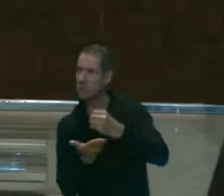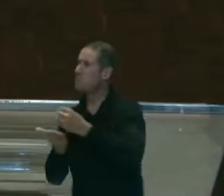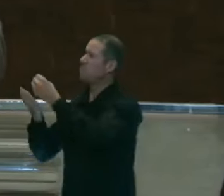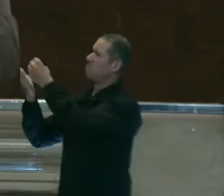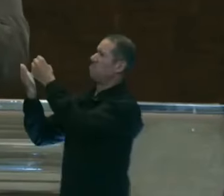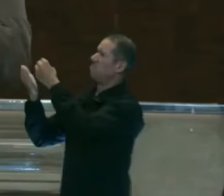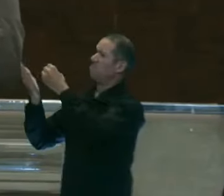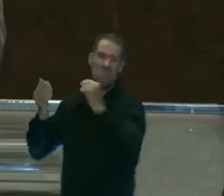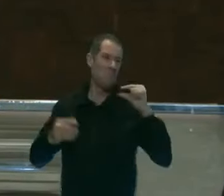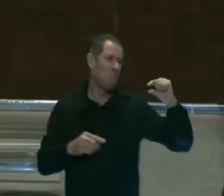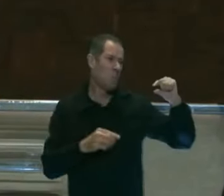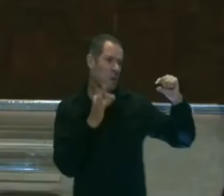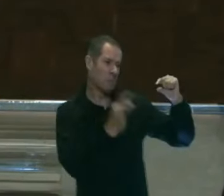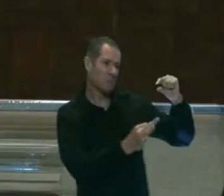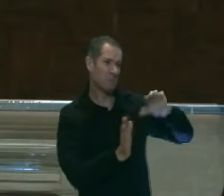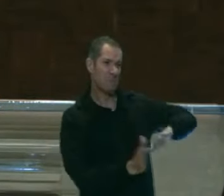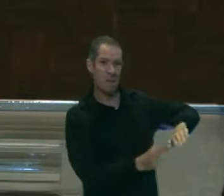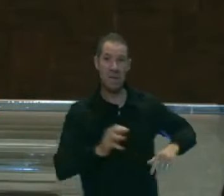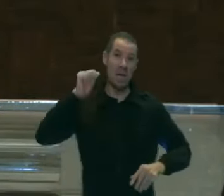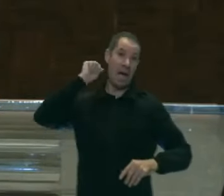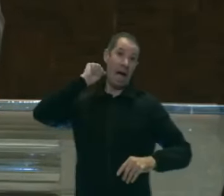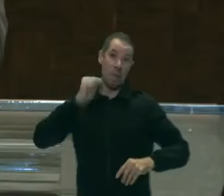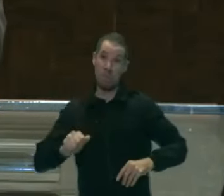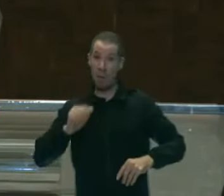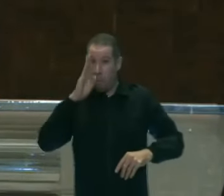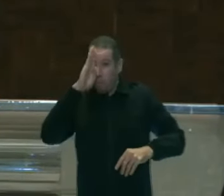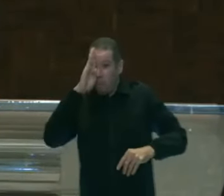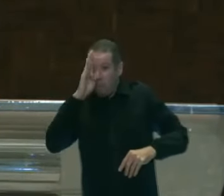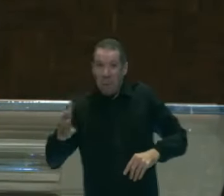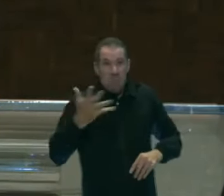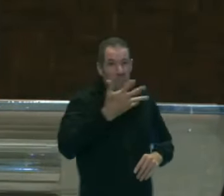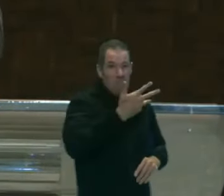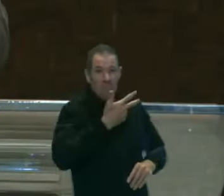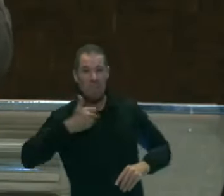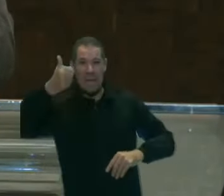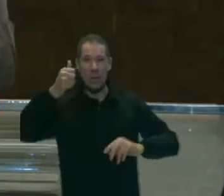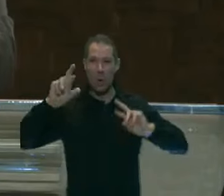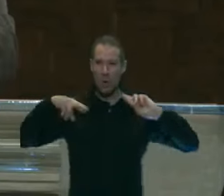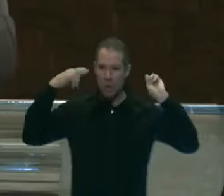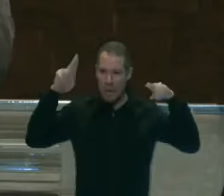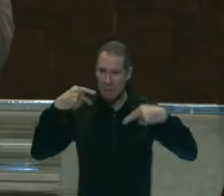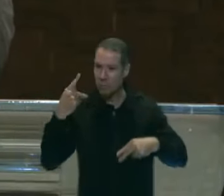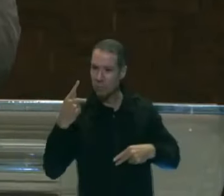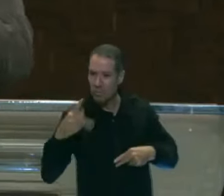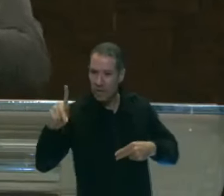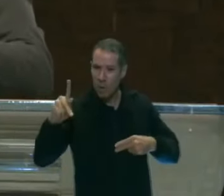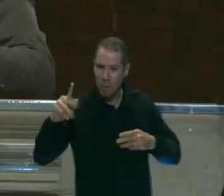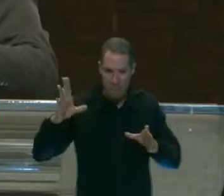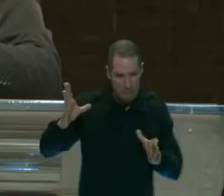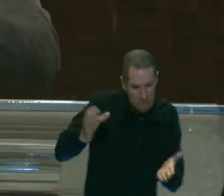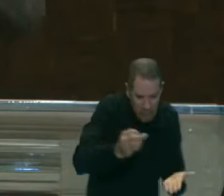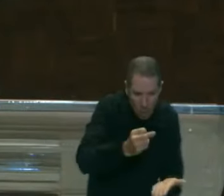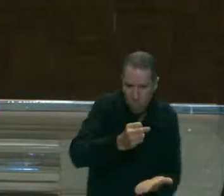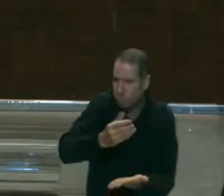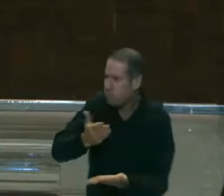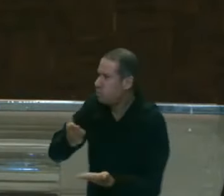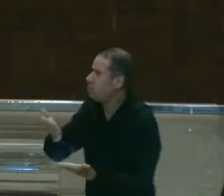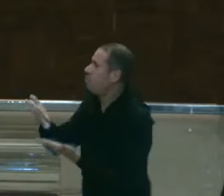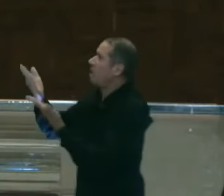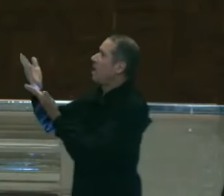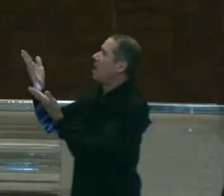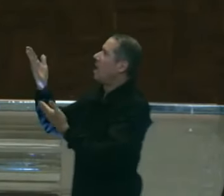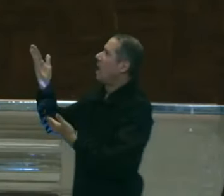Abel entregou a primícia do melhor do seu rebanho. Ele sabia